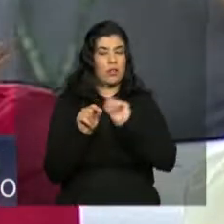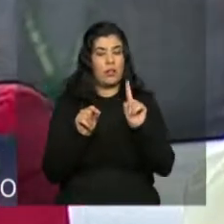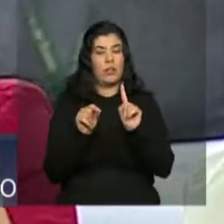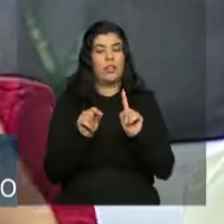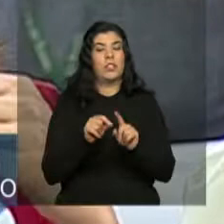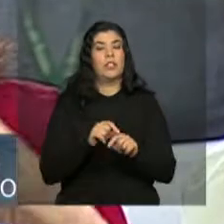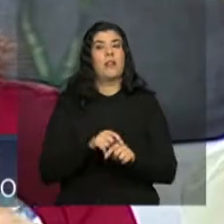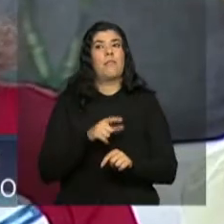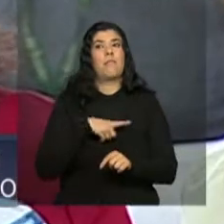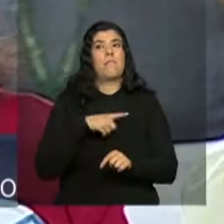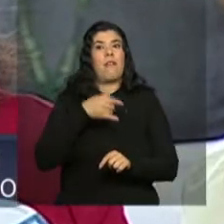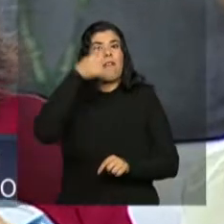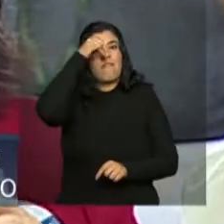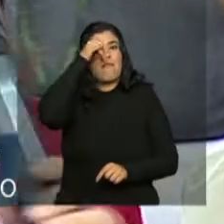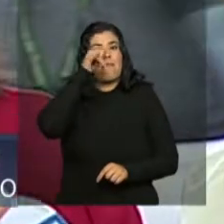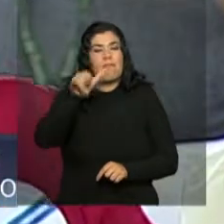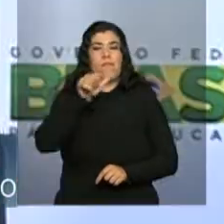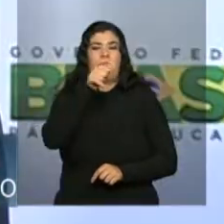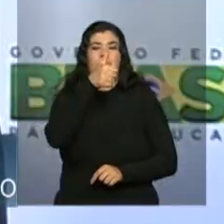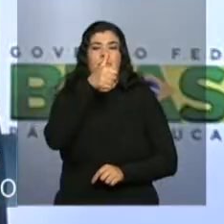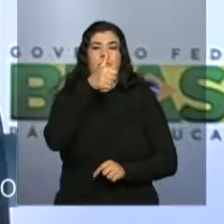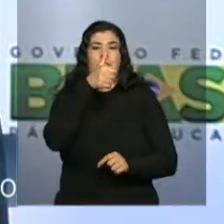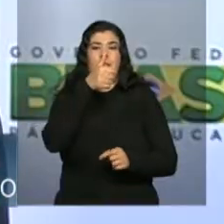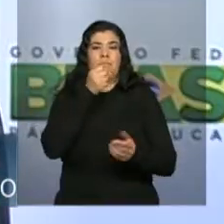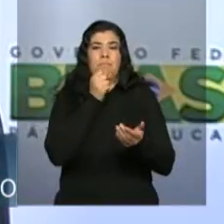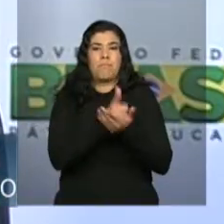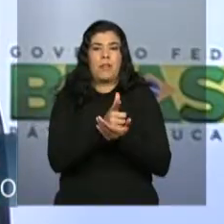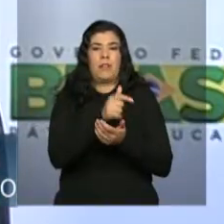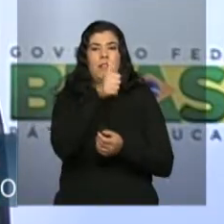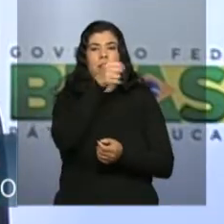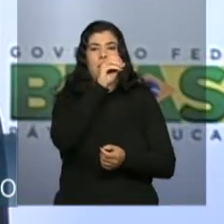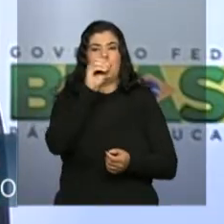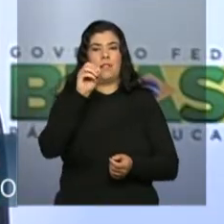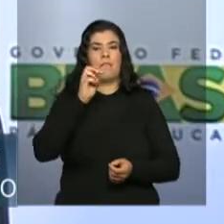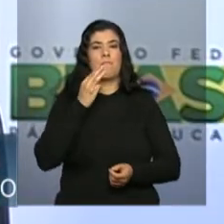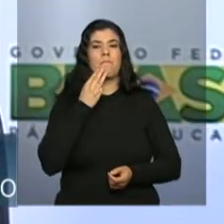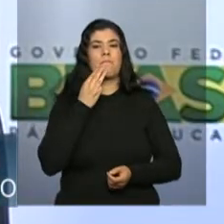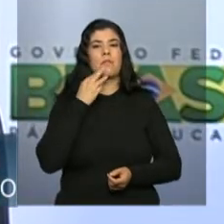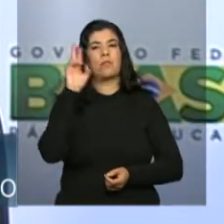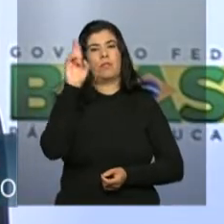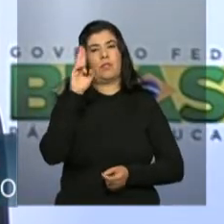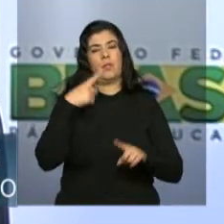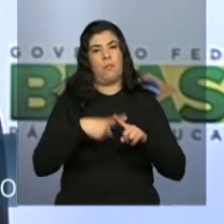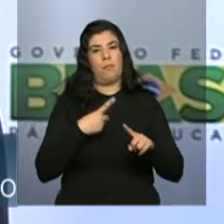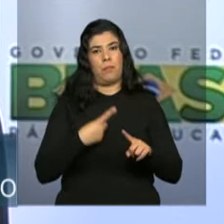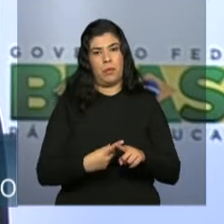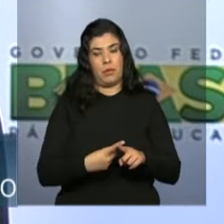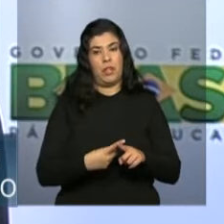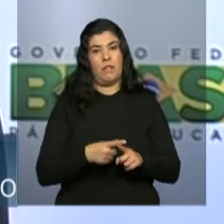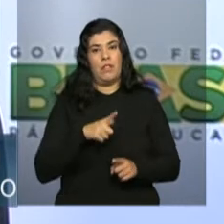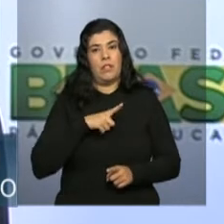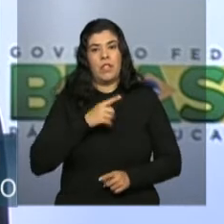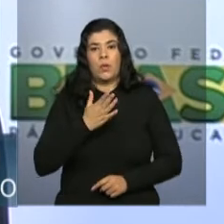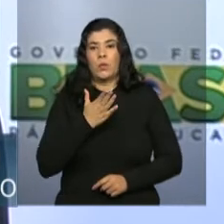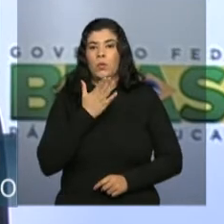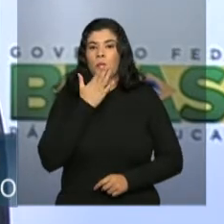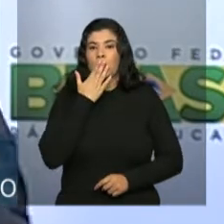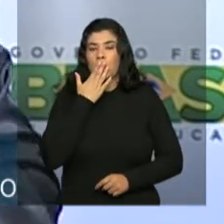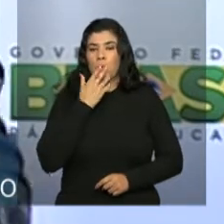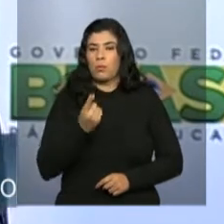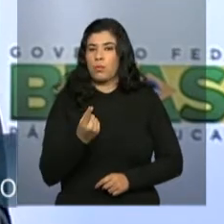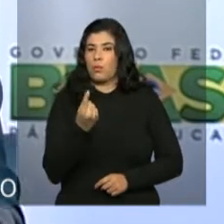para 100 milhões de reais com a nova forma porque você tem uma precificação mas